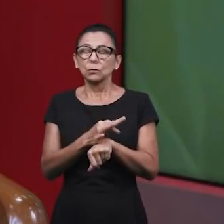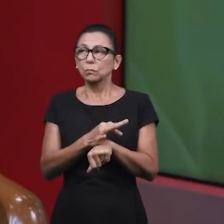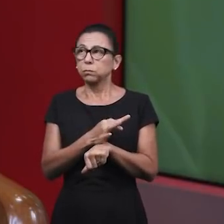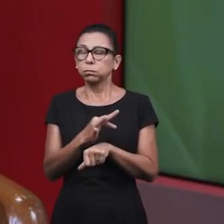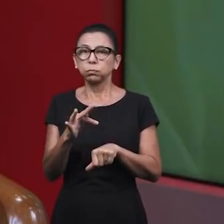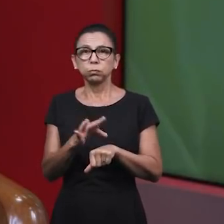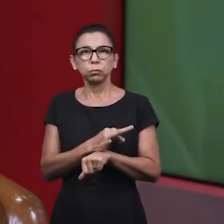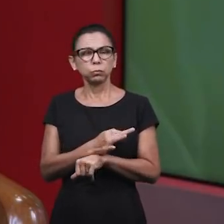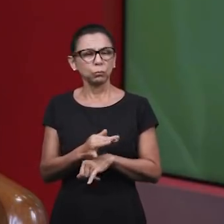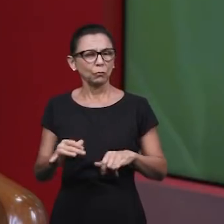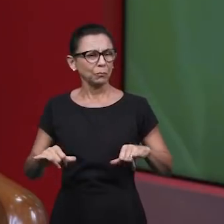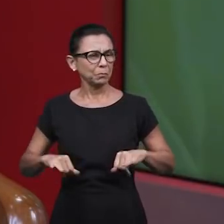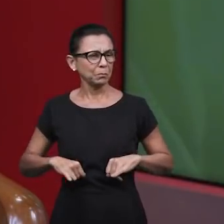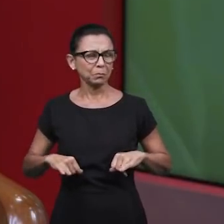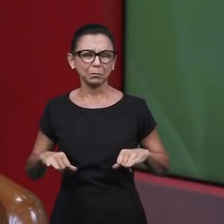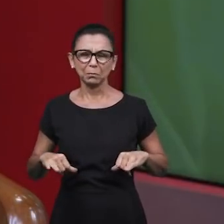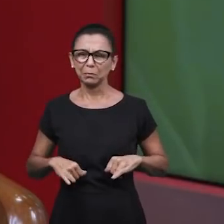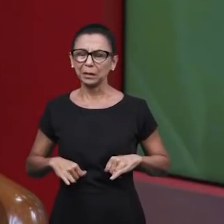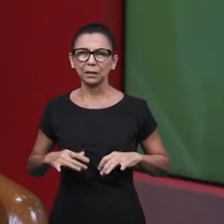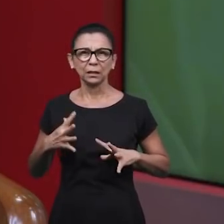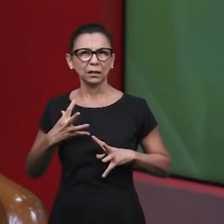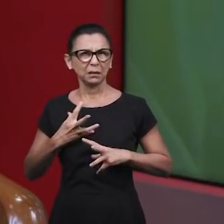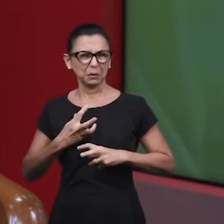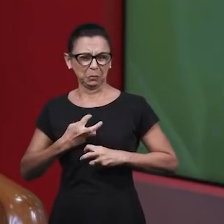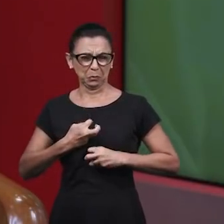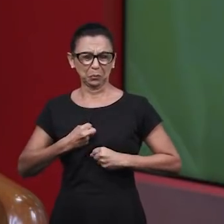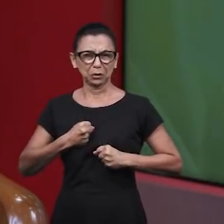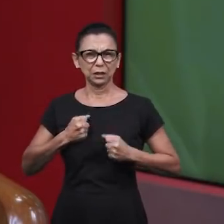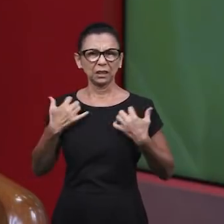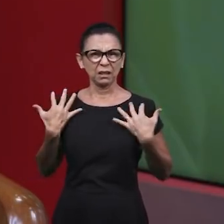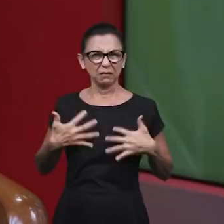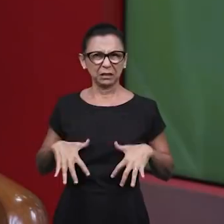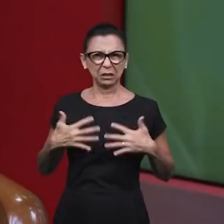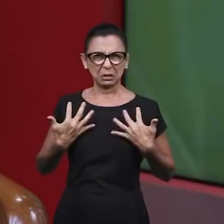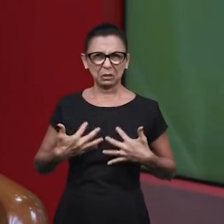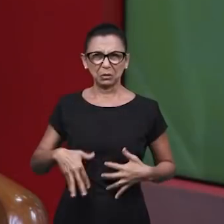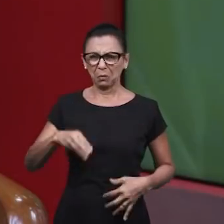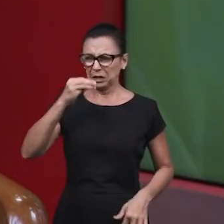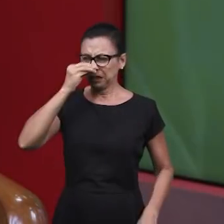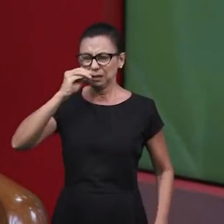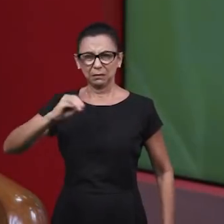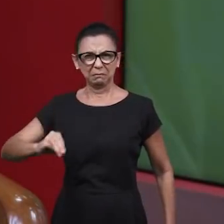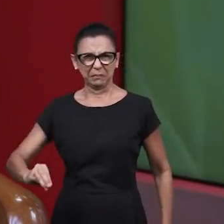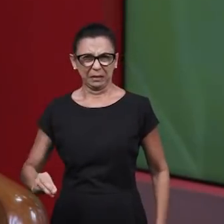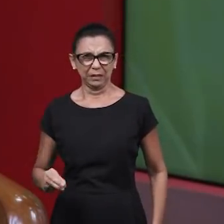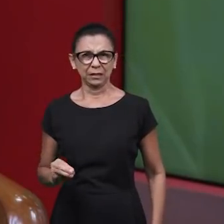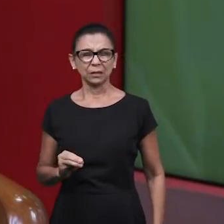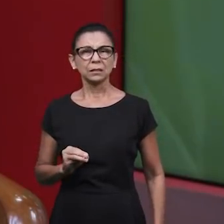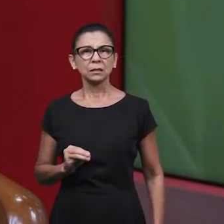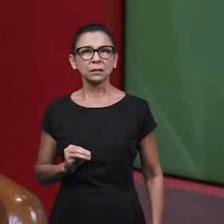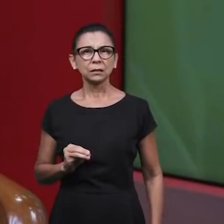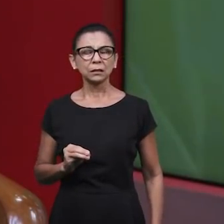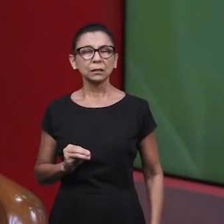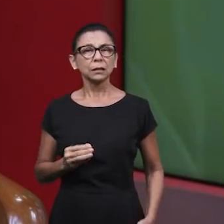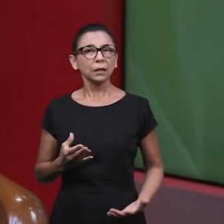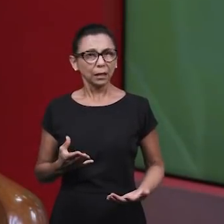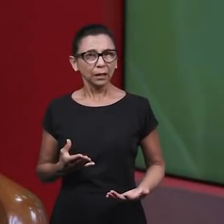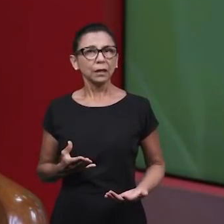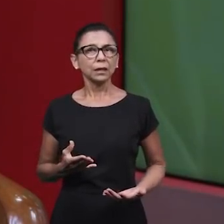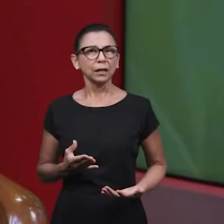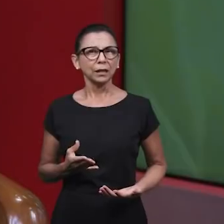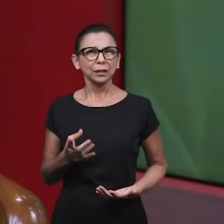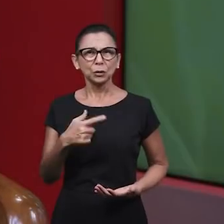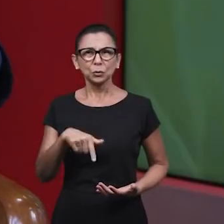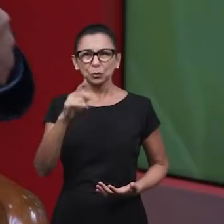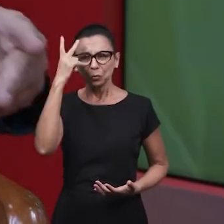intempéries, sofrimentos, angústias, aflições, apertos, não é? Que o homem